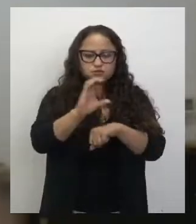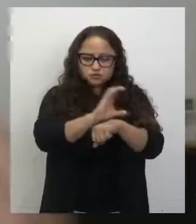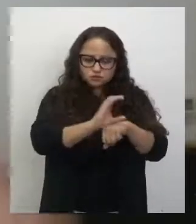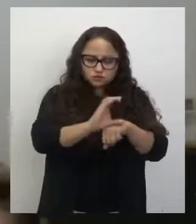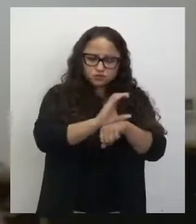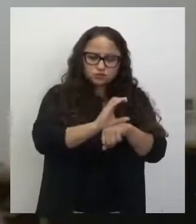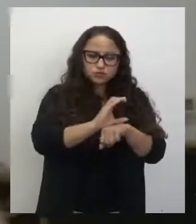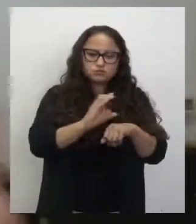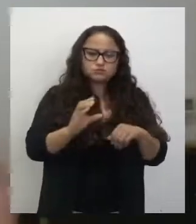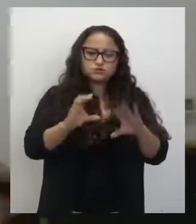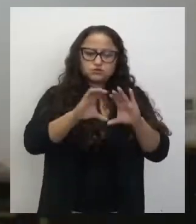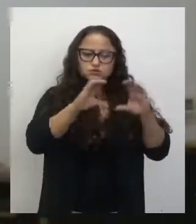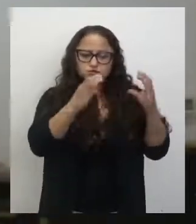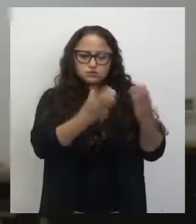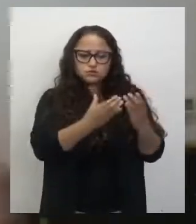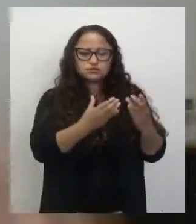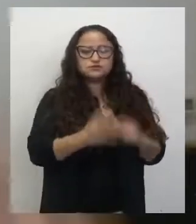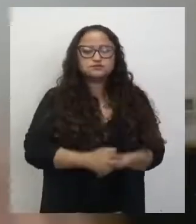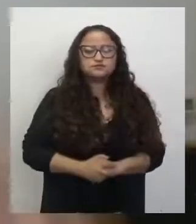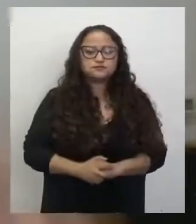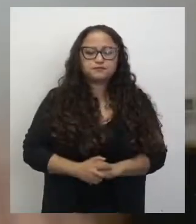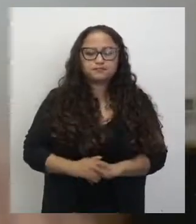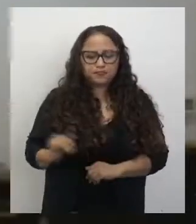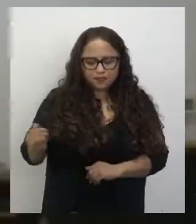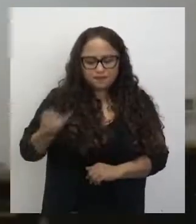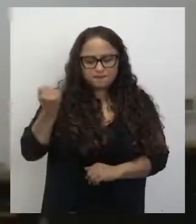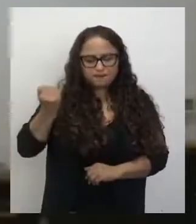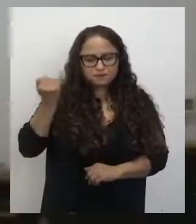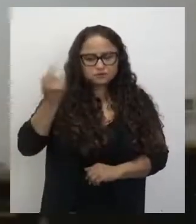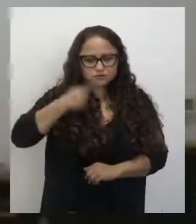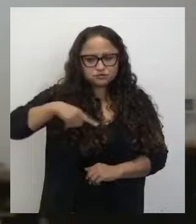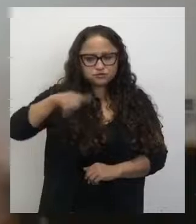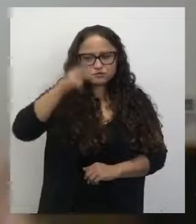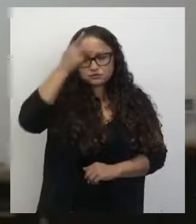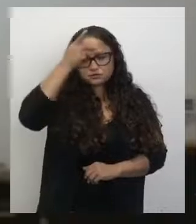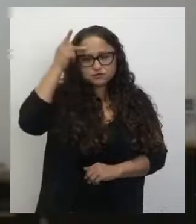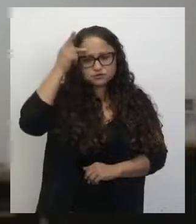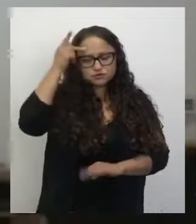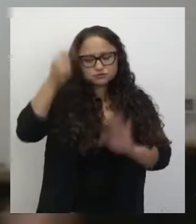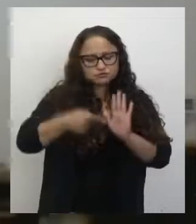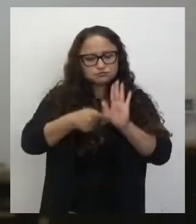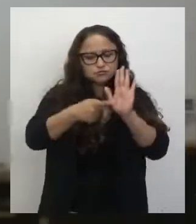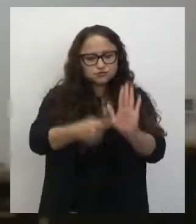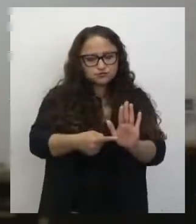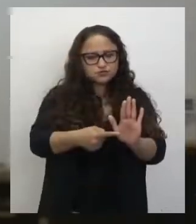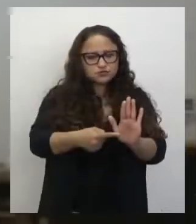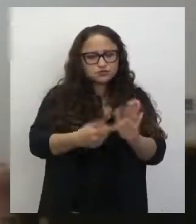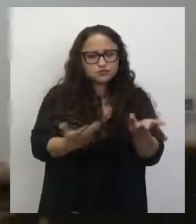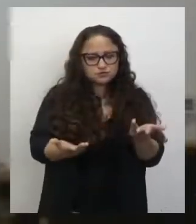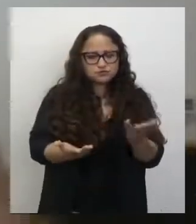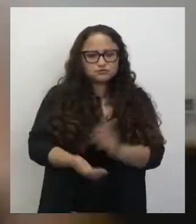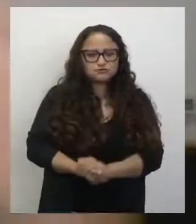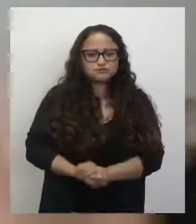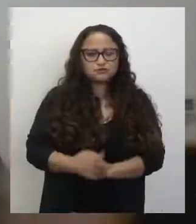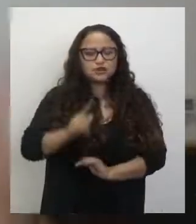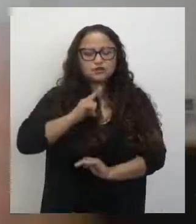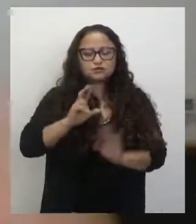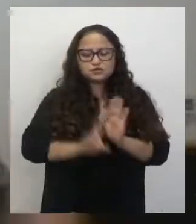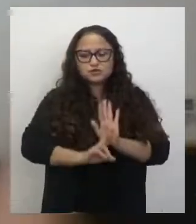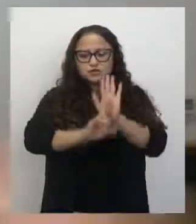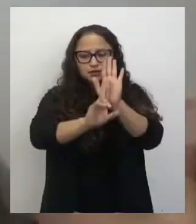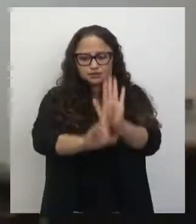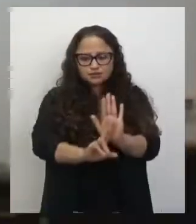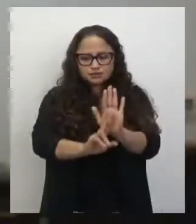Então é necessário que essas pessoas, né, que são as minorias, né, sejam assistidas, que elas estejam sendo representadas